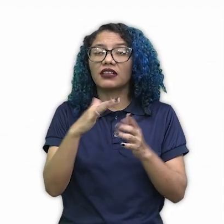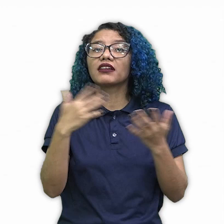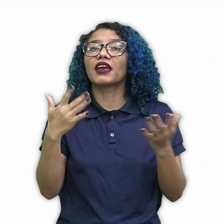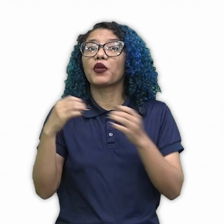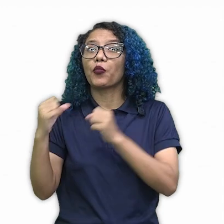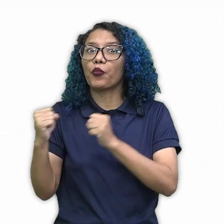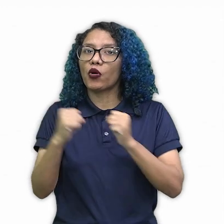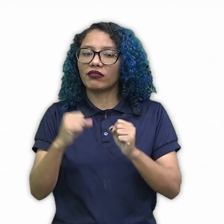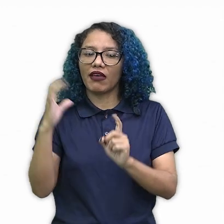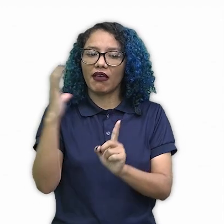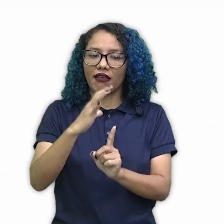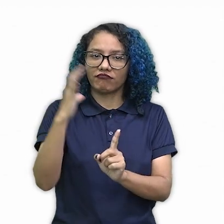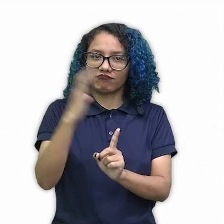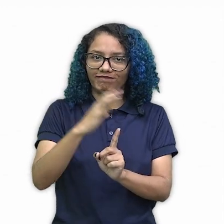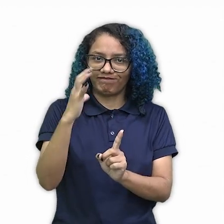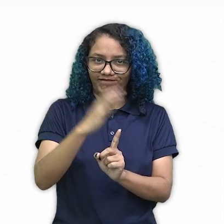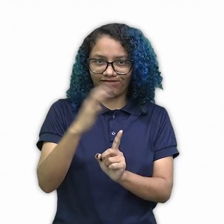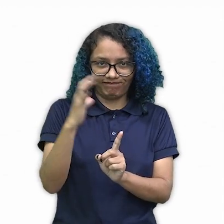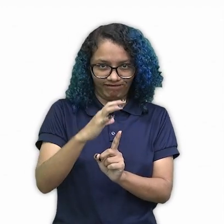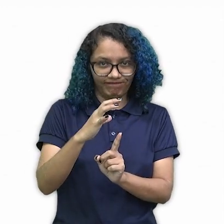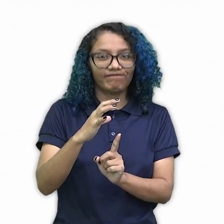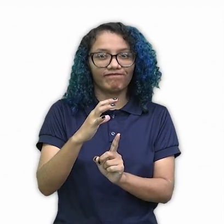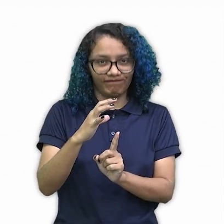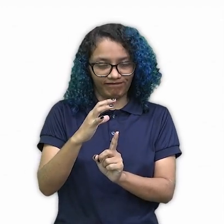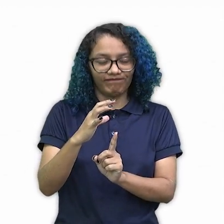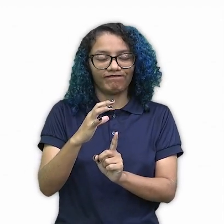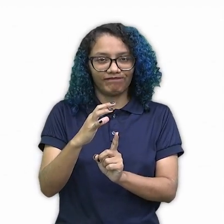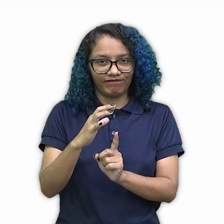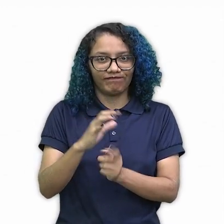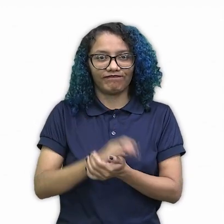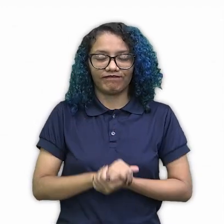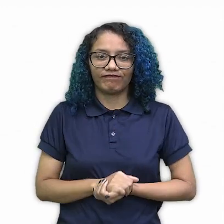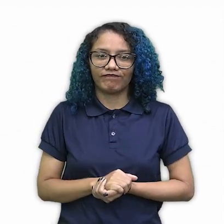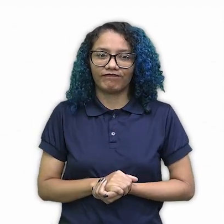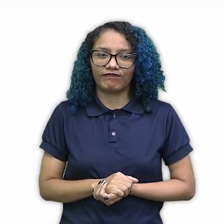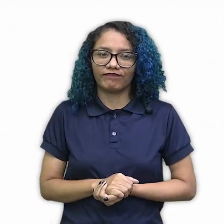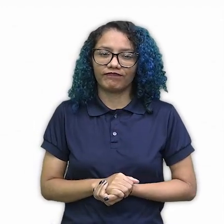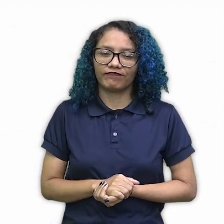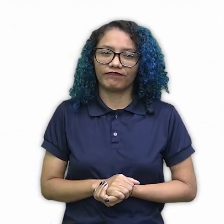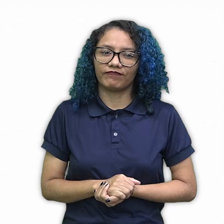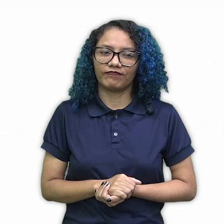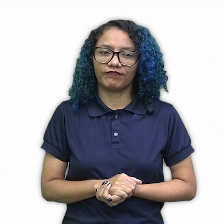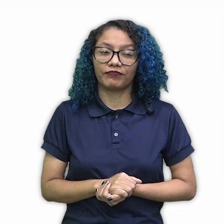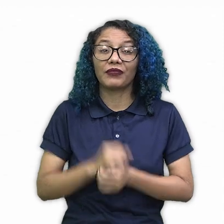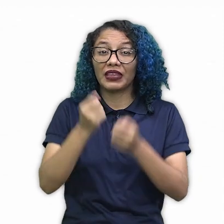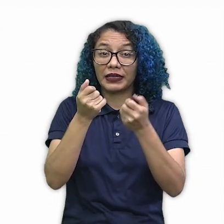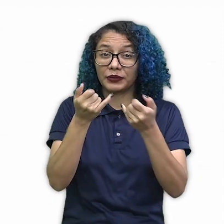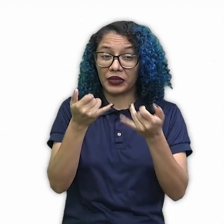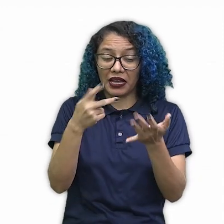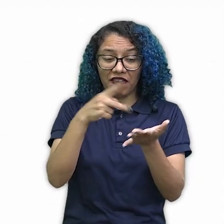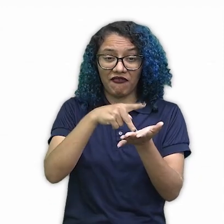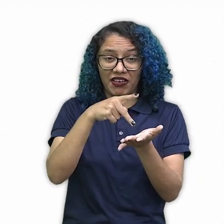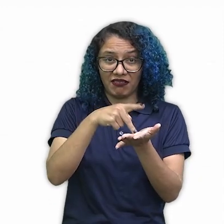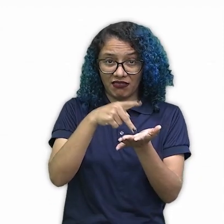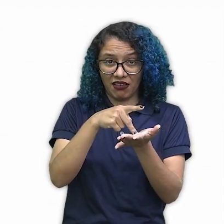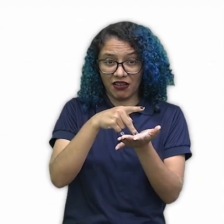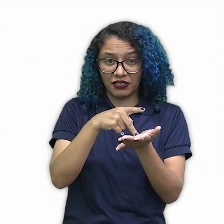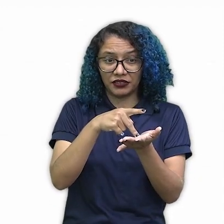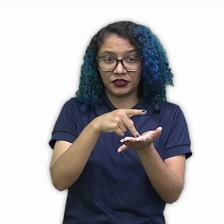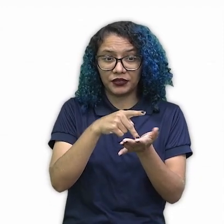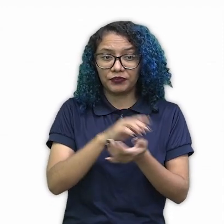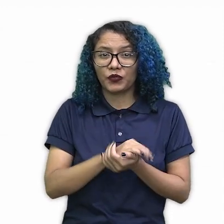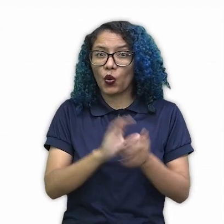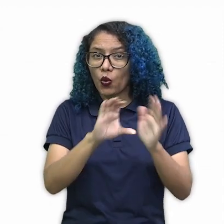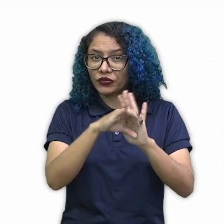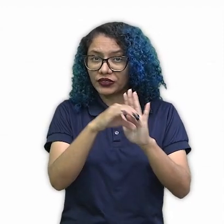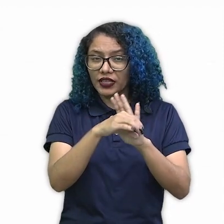Foucault já chega, né, dando um chute forte aí, né? Ele diz que essa verdade, e a